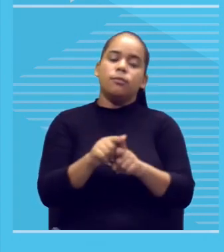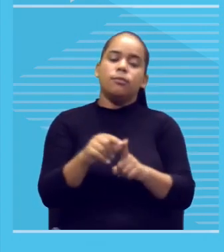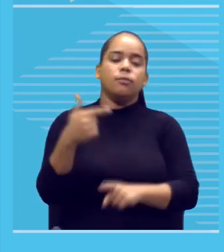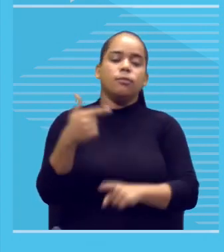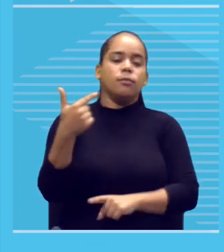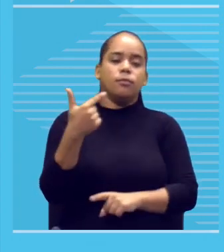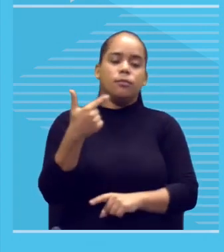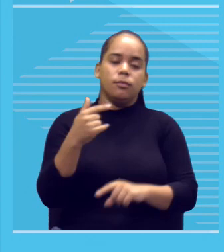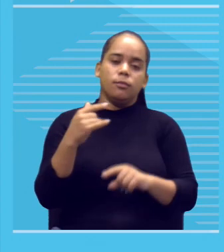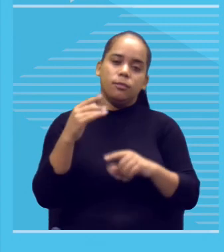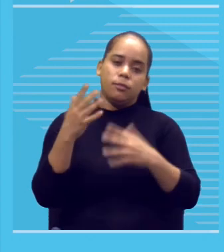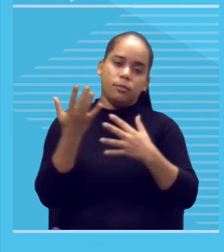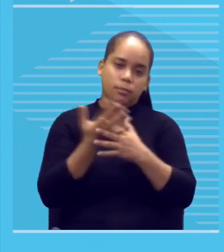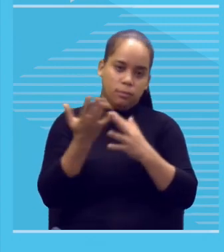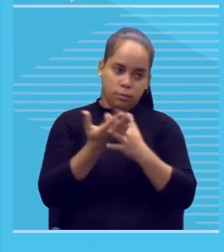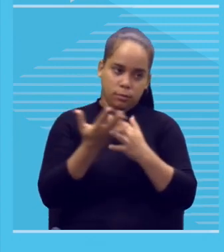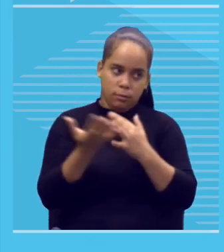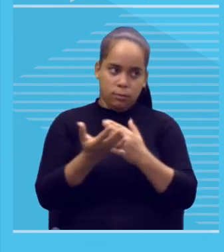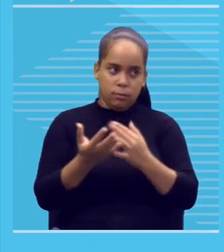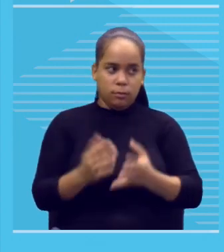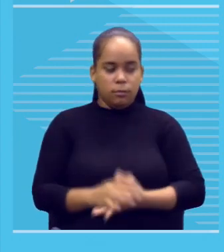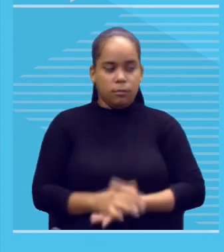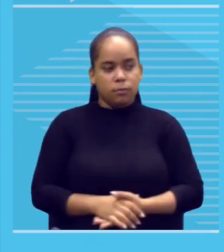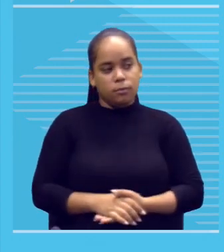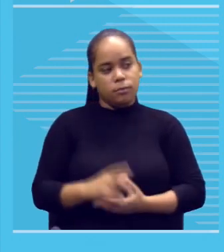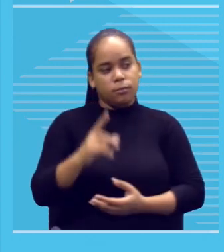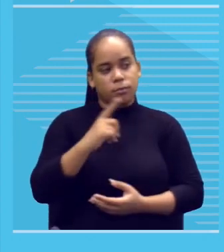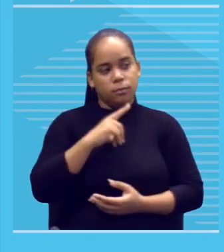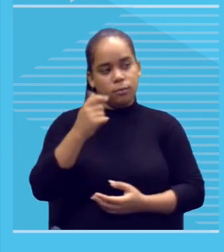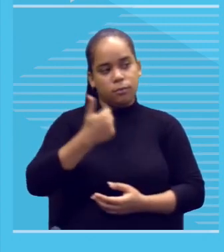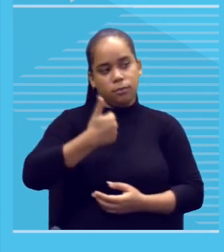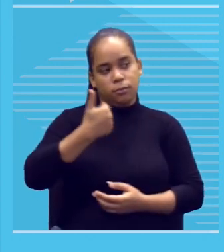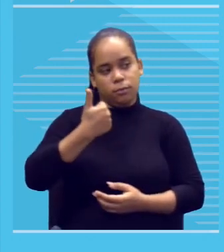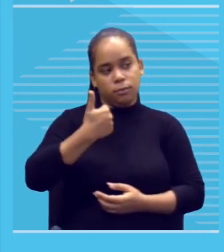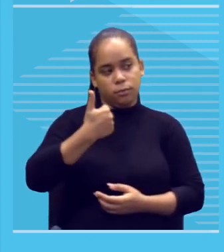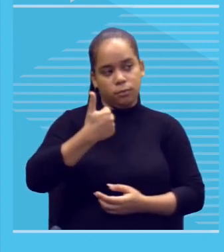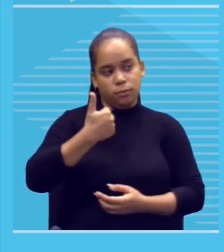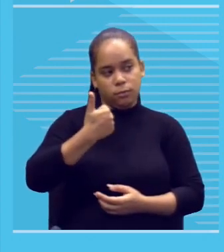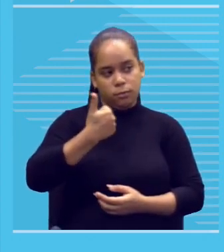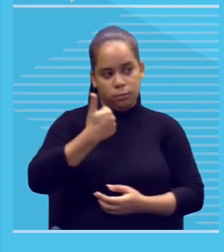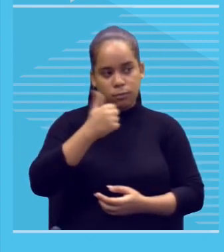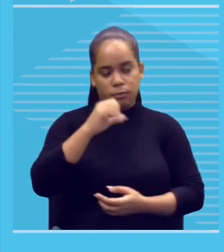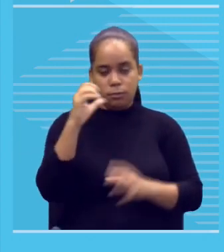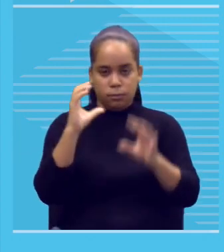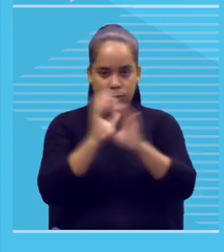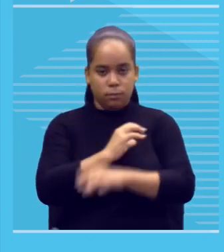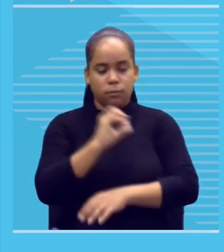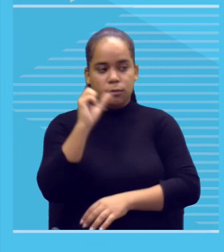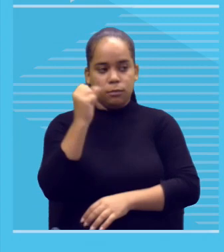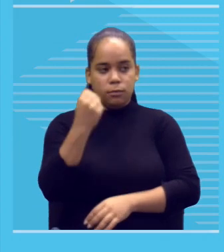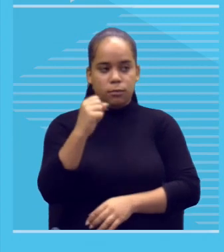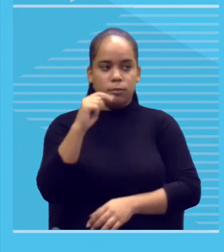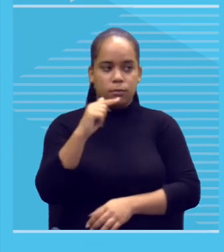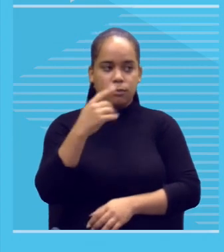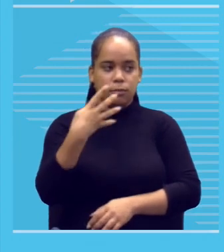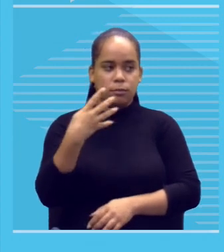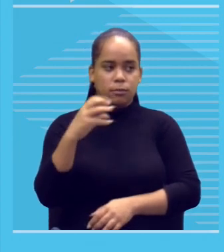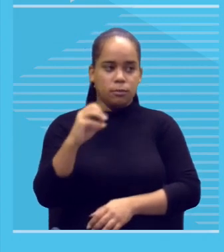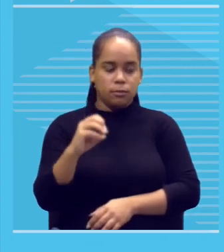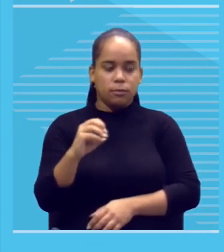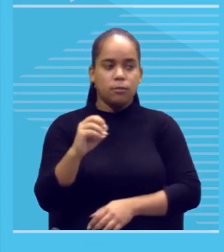parcela né Eu peguei o todo que é 8.740 menos